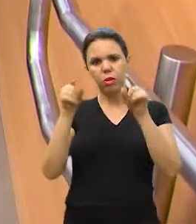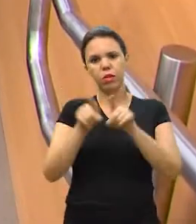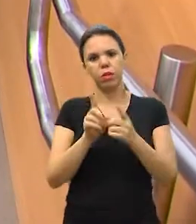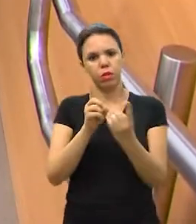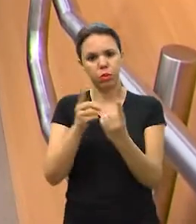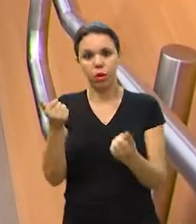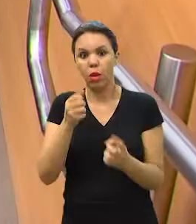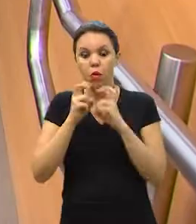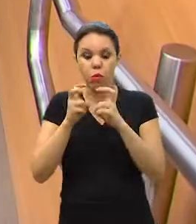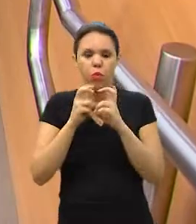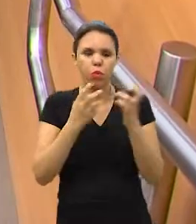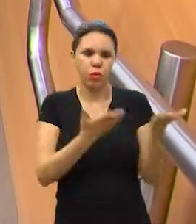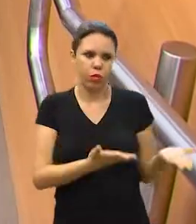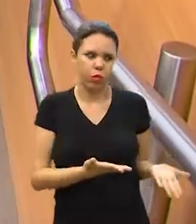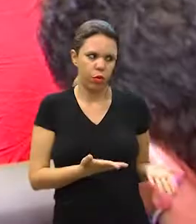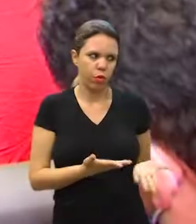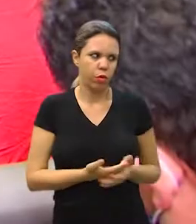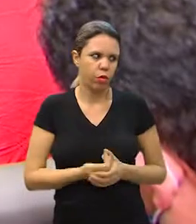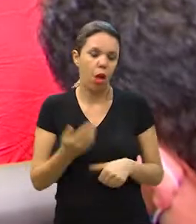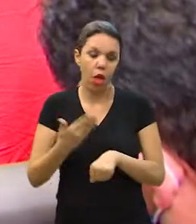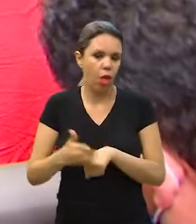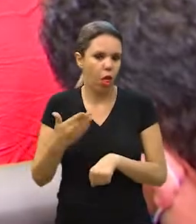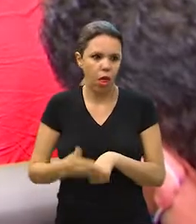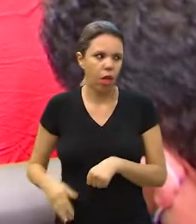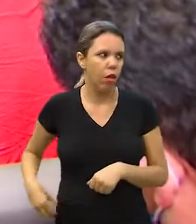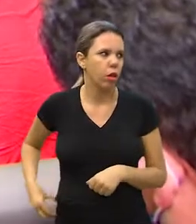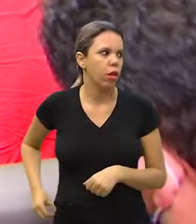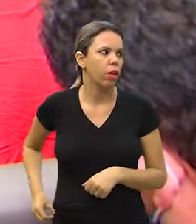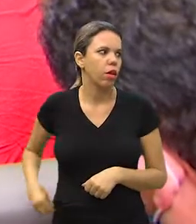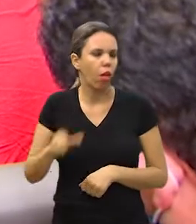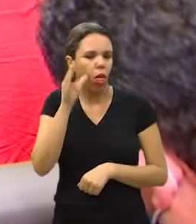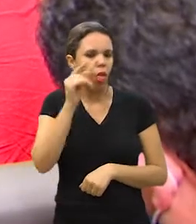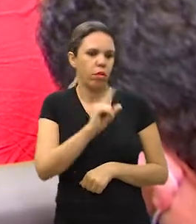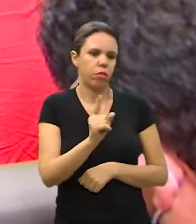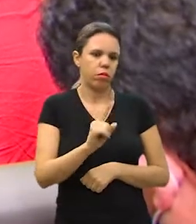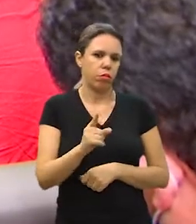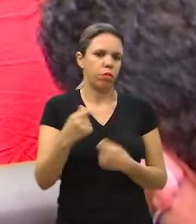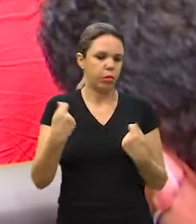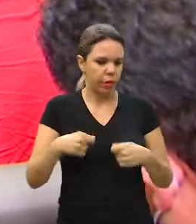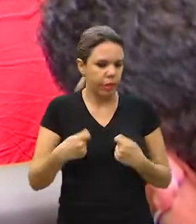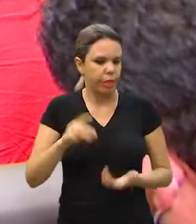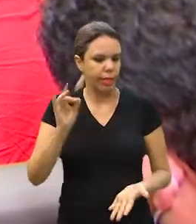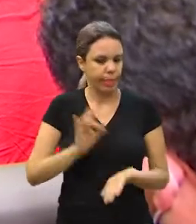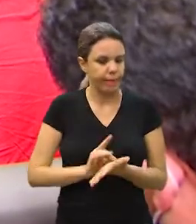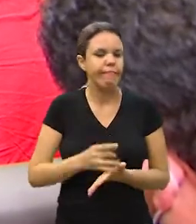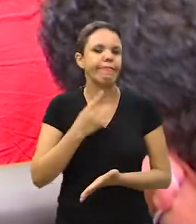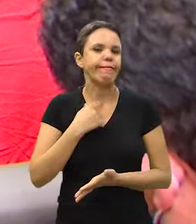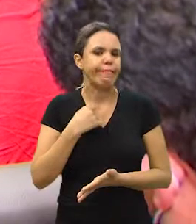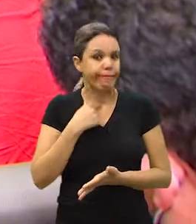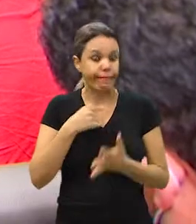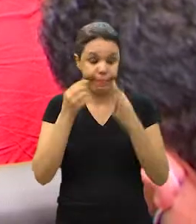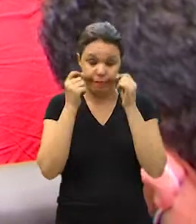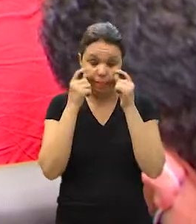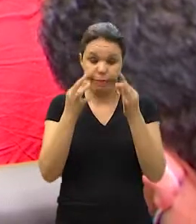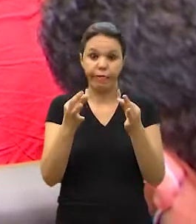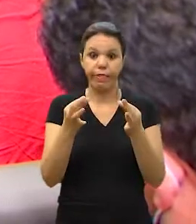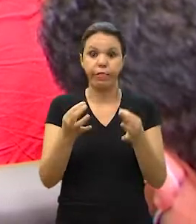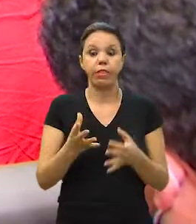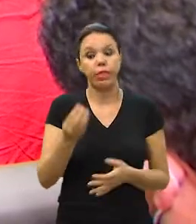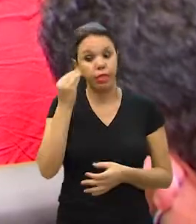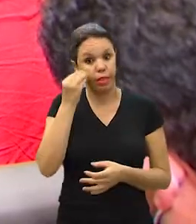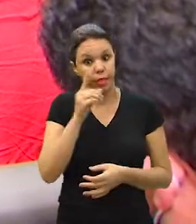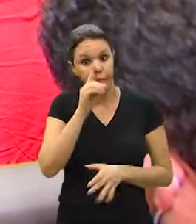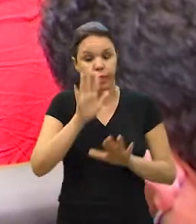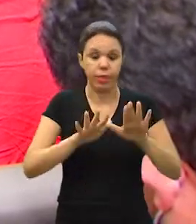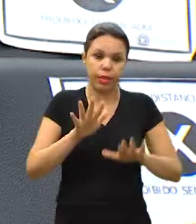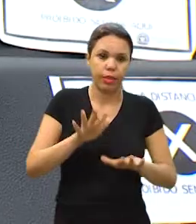um atendimento de primeiros socorros. Não é treinamento para meros curiosos, tem que estar realmente afim e disposto a